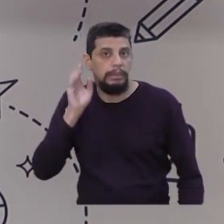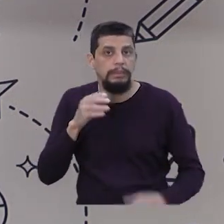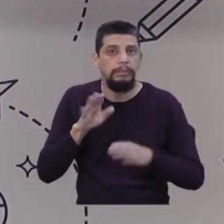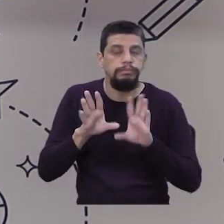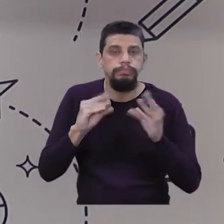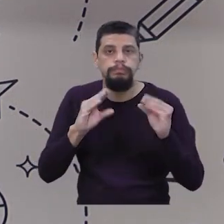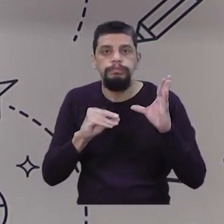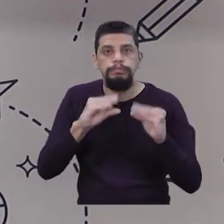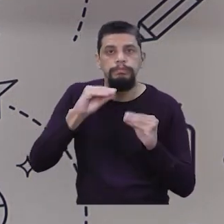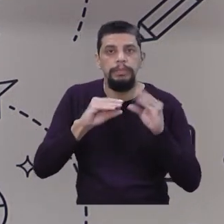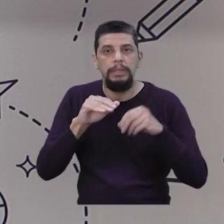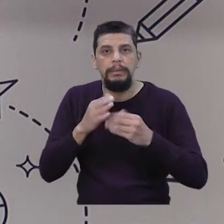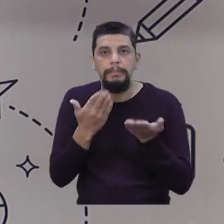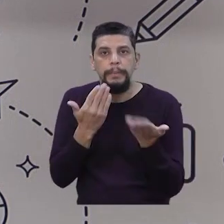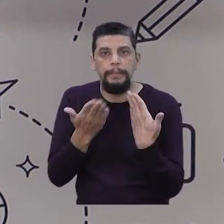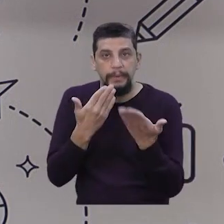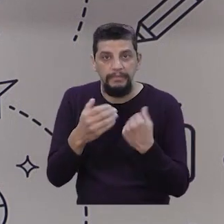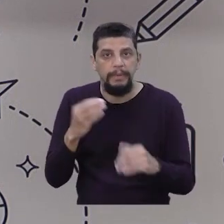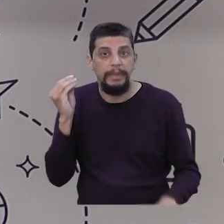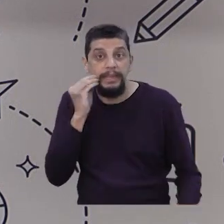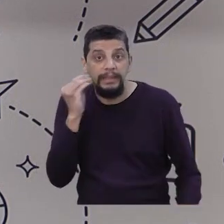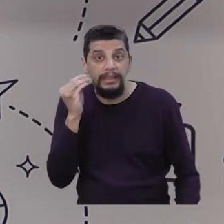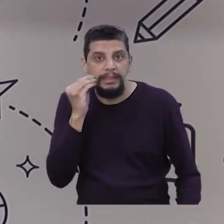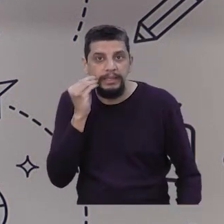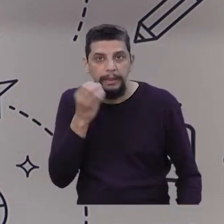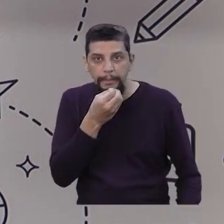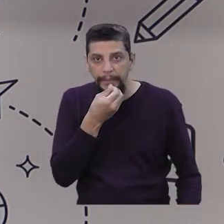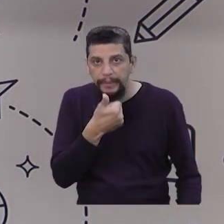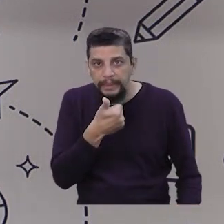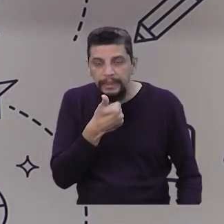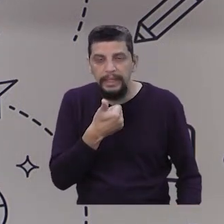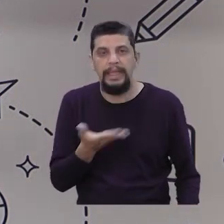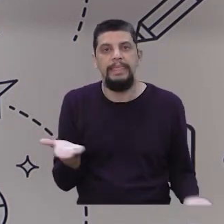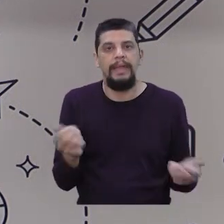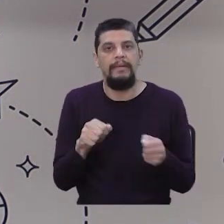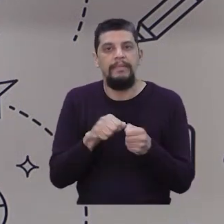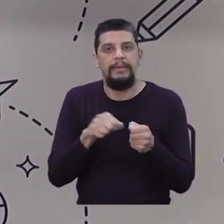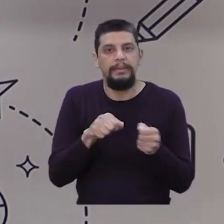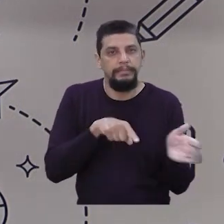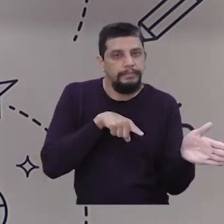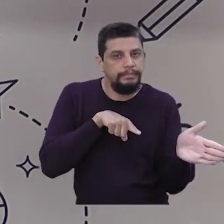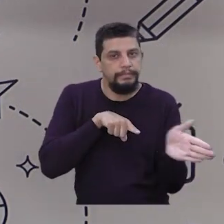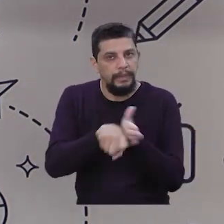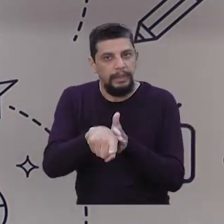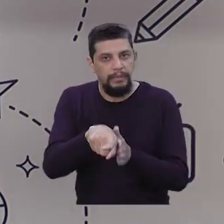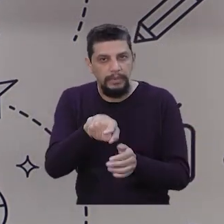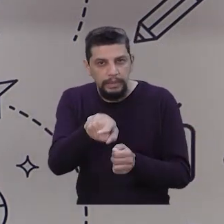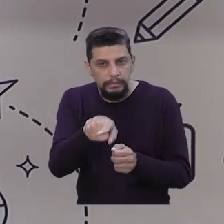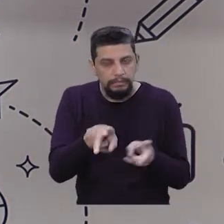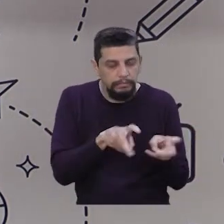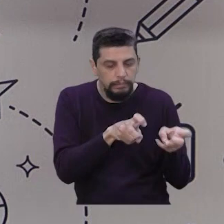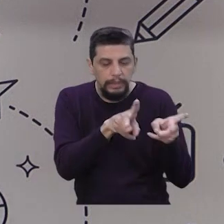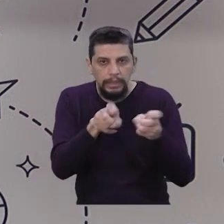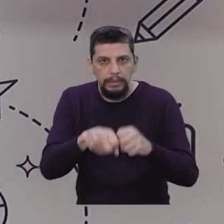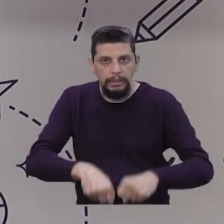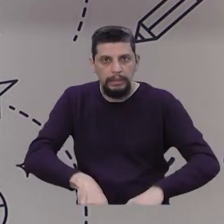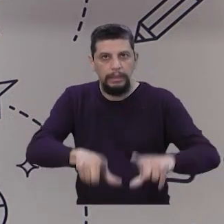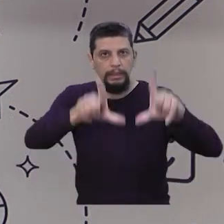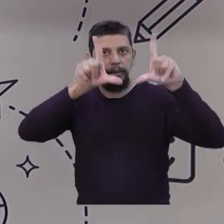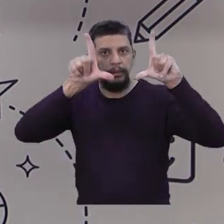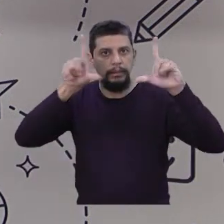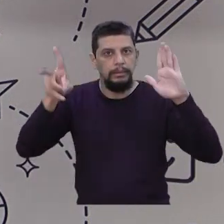fala. Olha que legal. Vamos tentar? Então tá bom. Então eu vou fazer a pergunta, você vai observar na tela